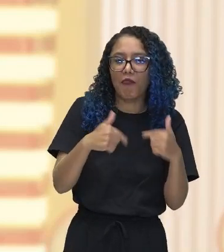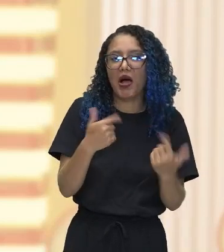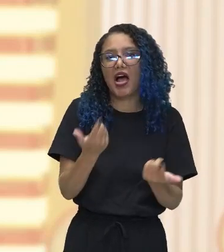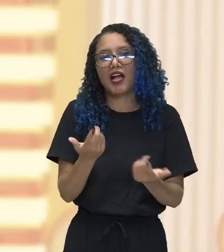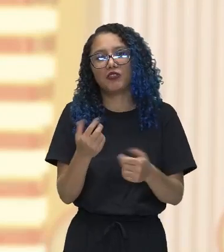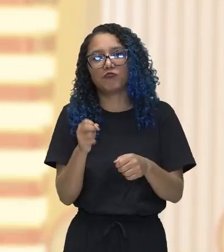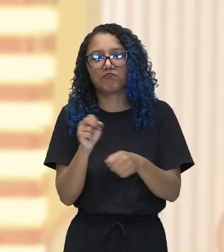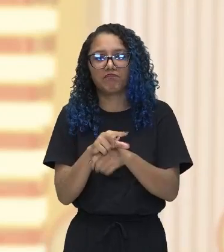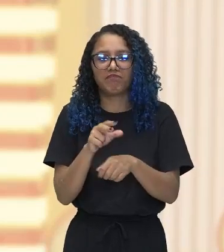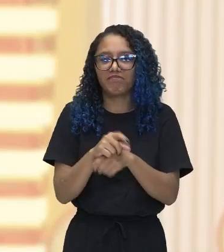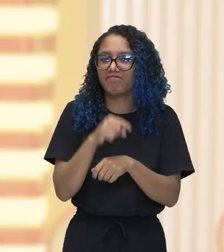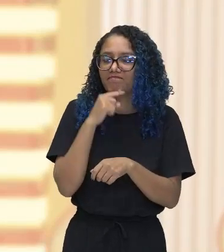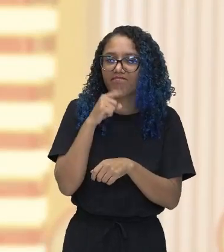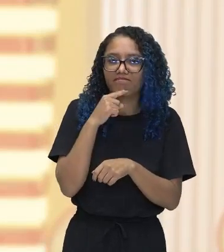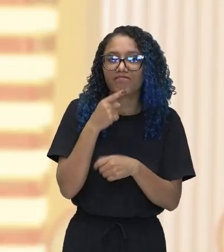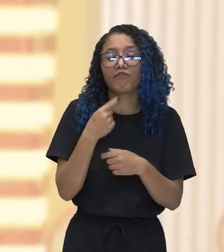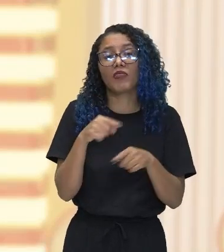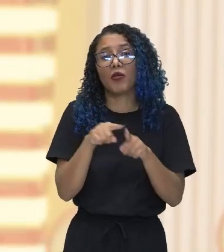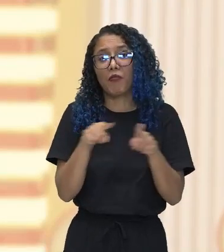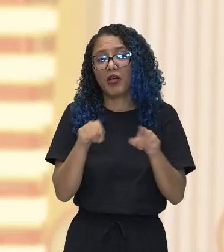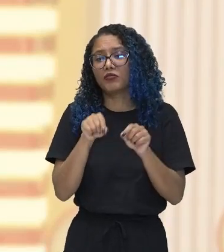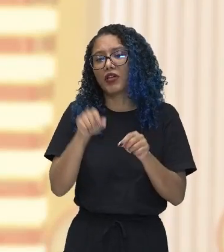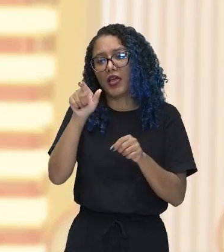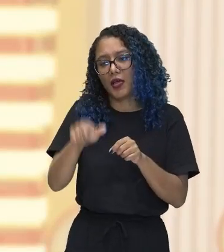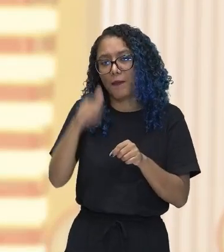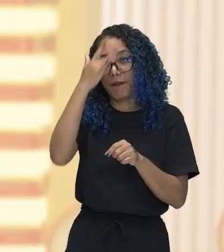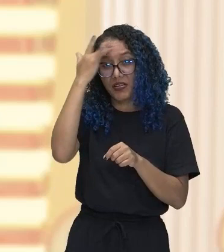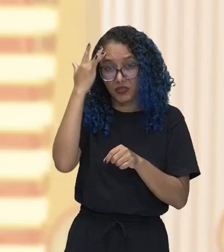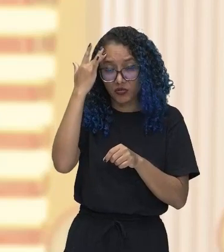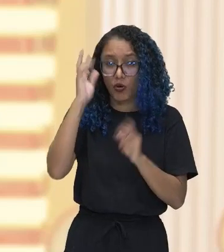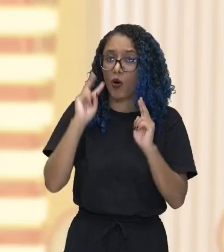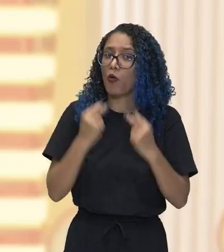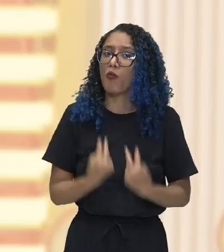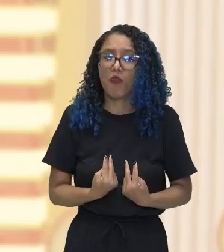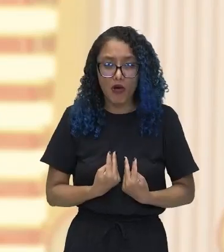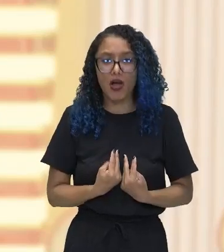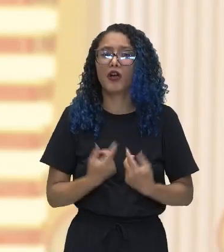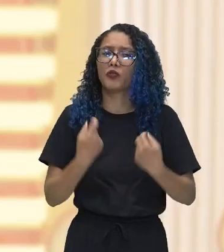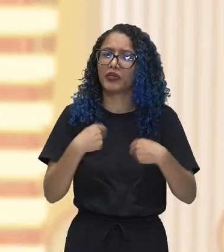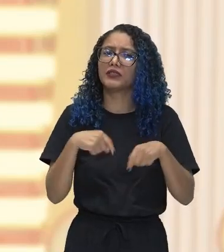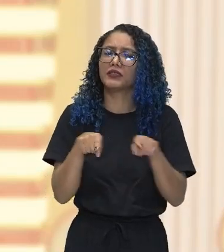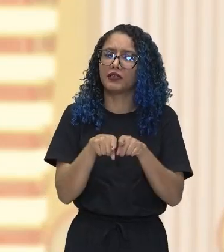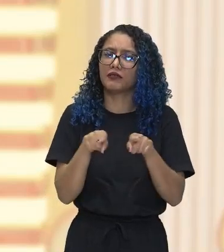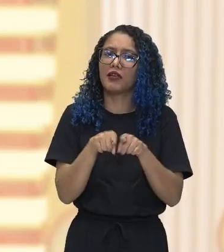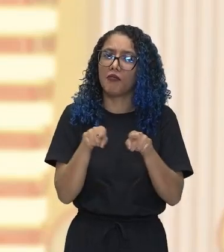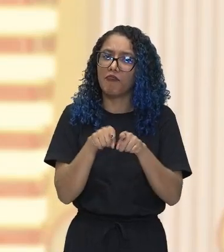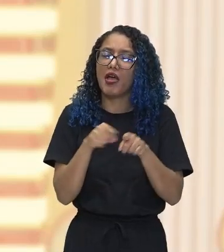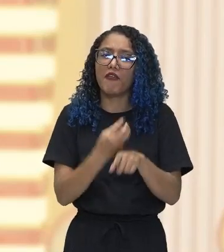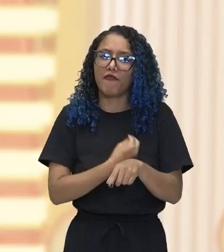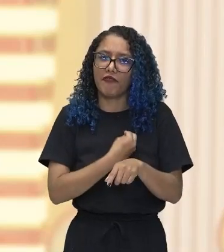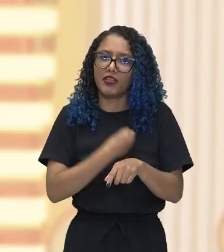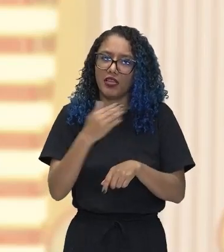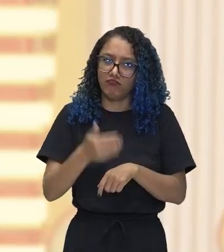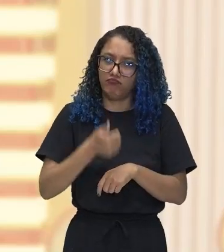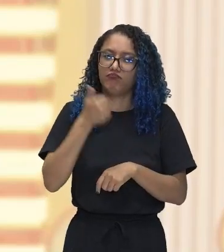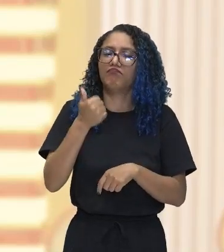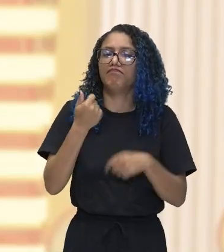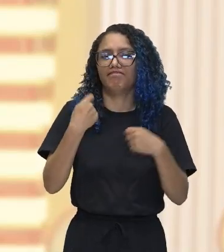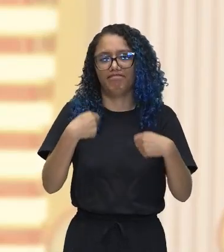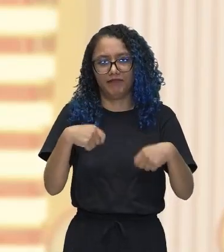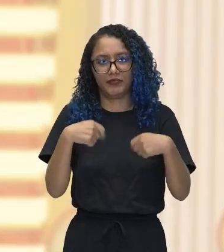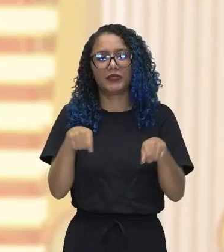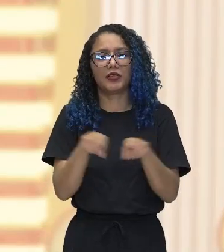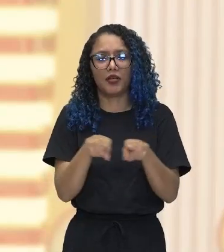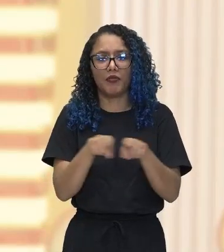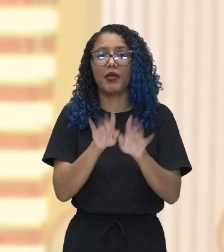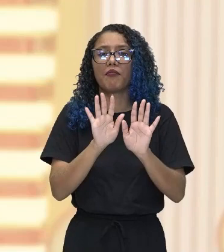humanos e que também precisam, inclusive, estar nas estatísticas, merecem aí ter condições melhores, mas a gente sabe, não é mesmo,